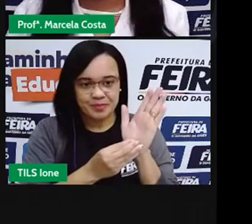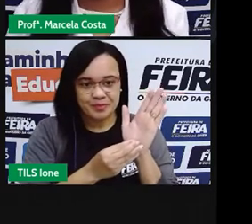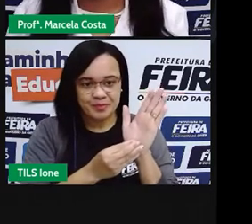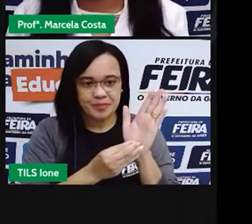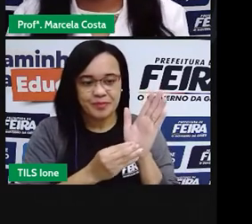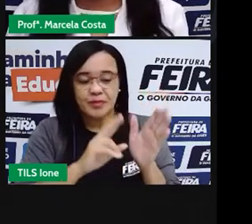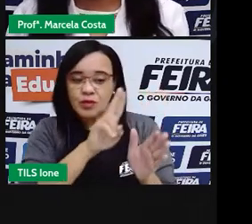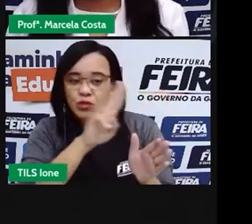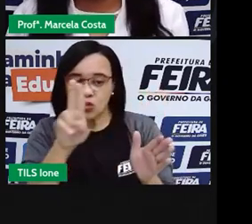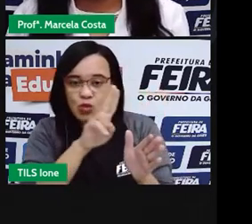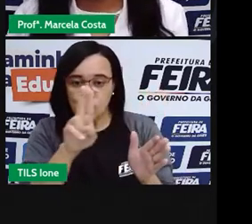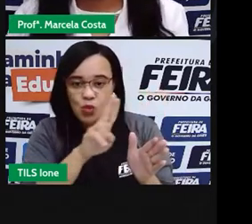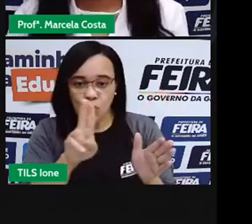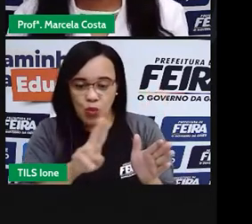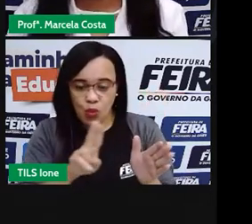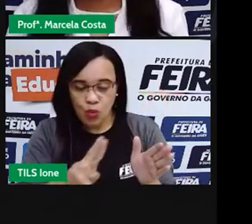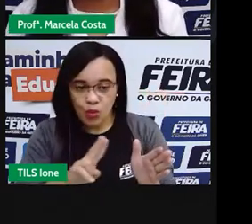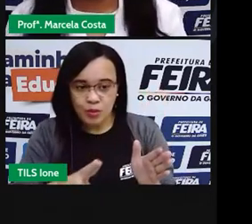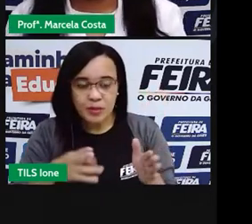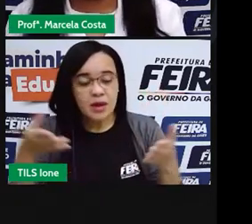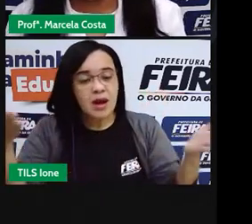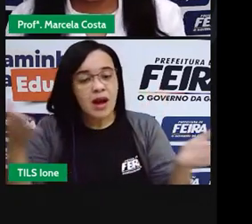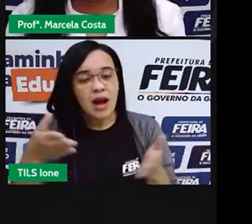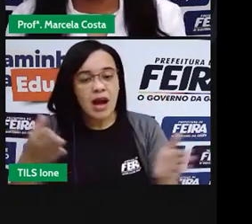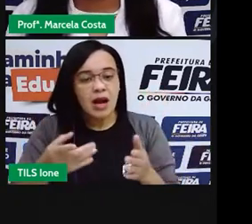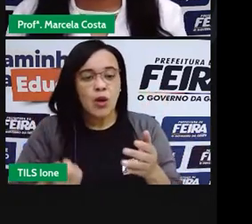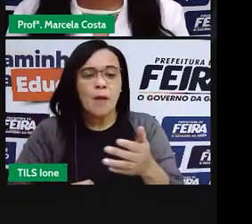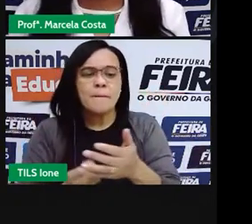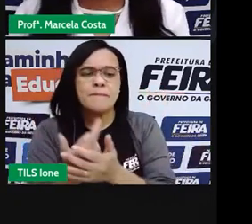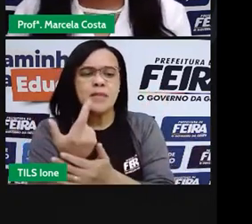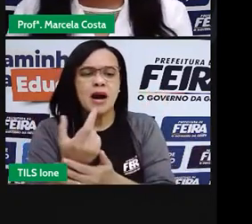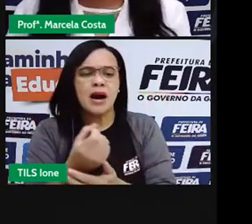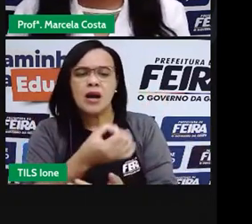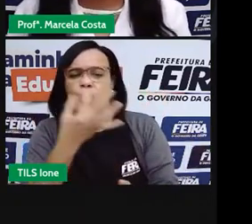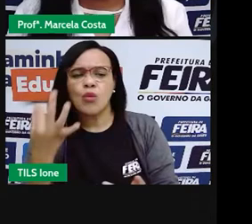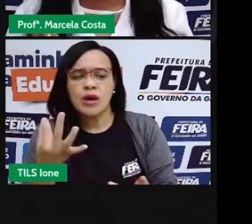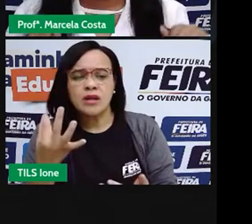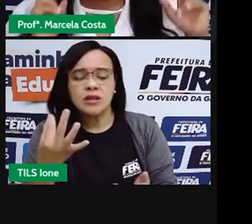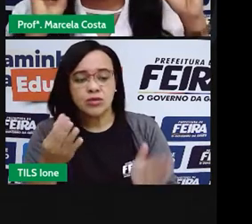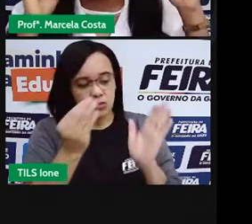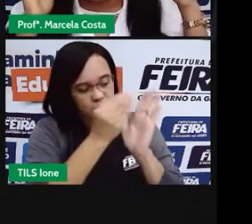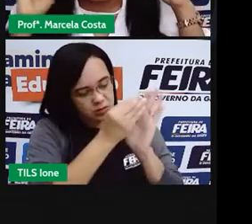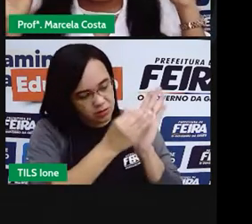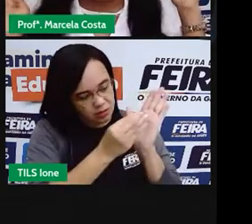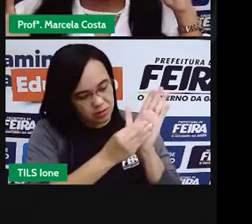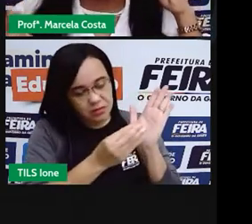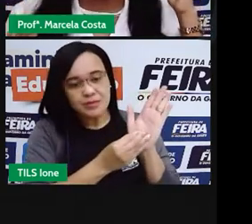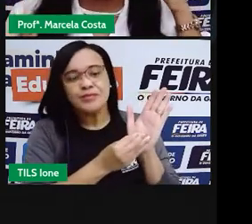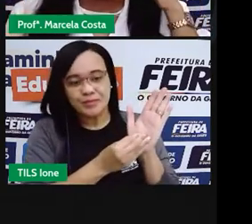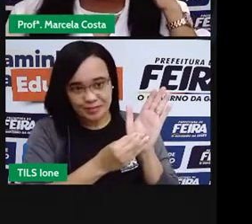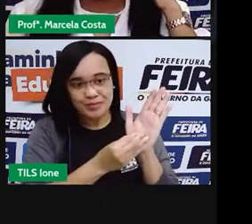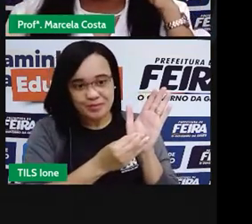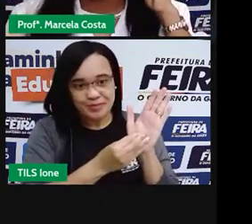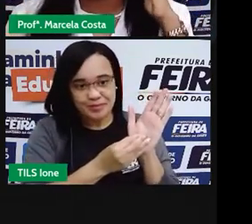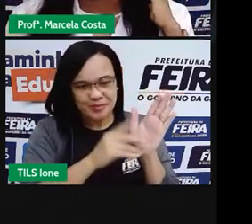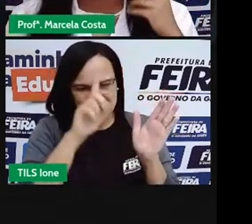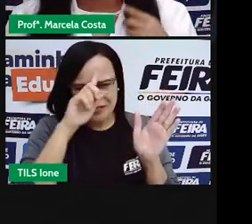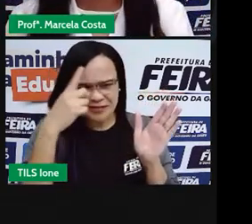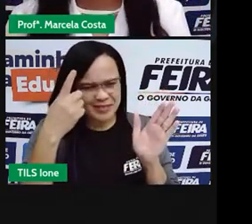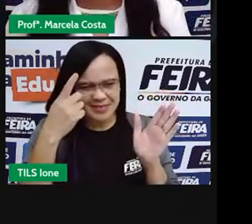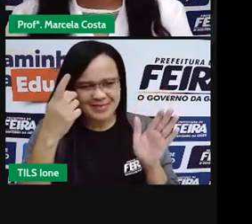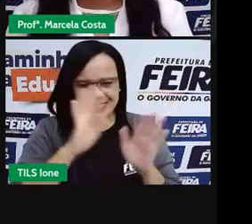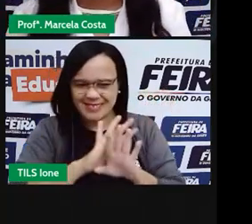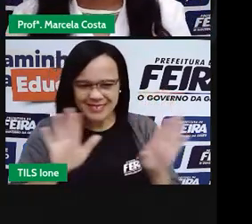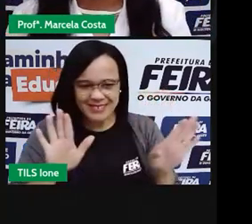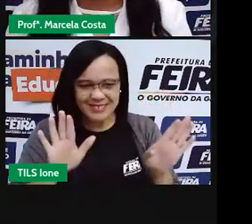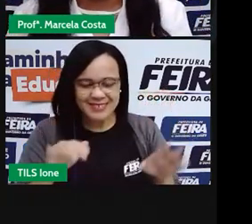E agora a gente retoma com valores fictícios, tá? São valores fantasia, uma fantasia que a gente